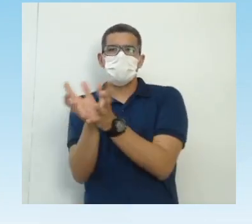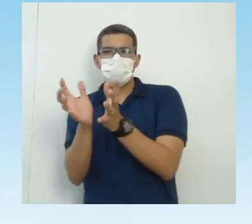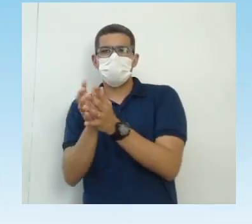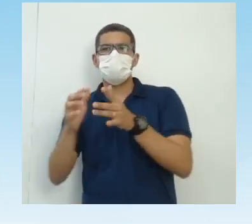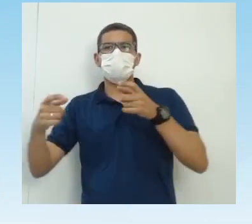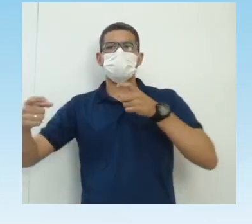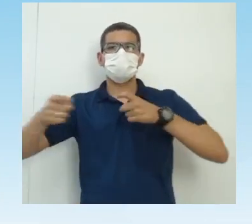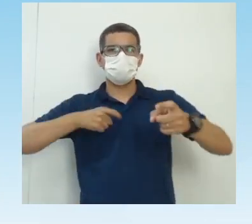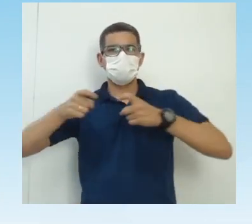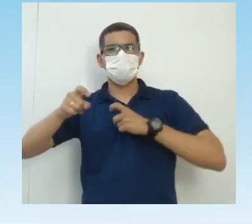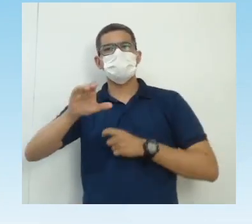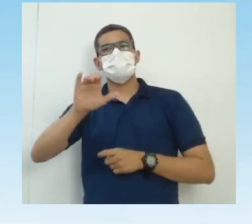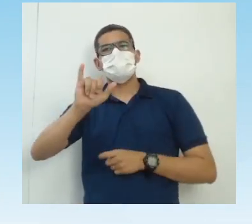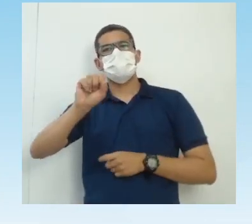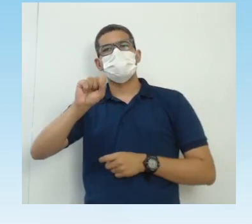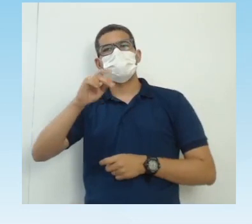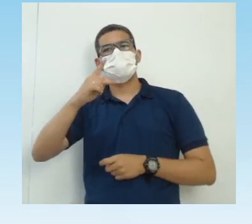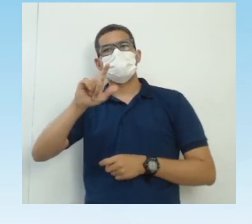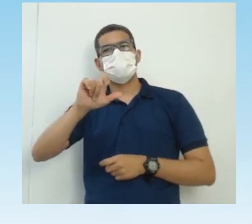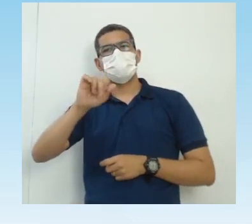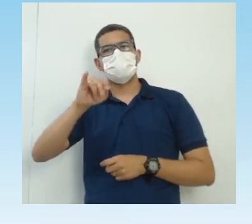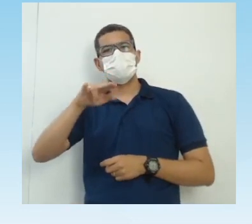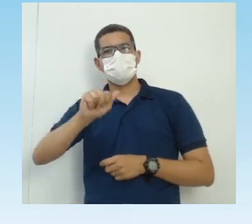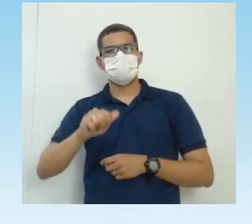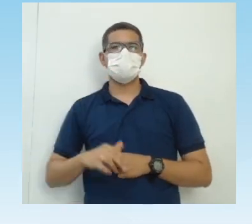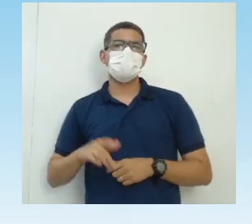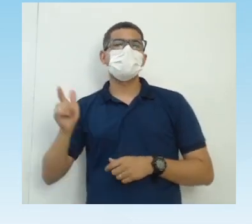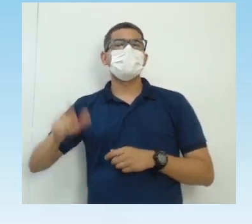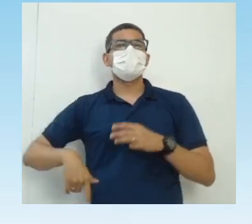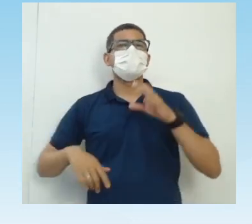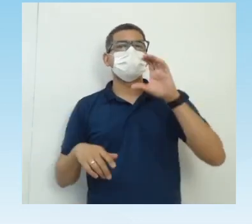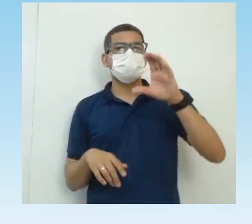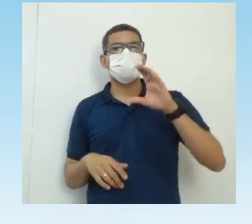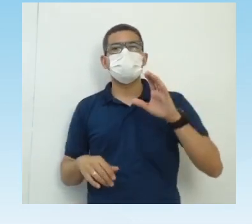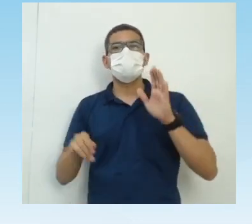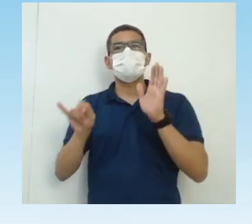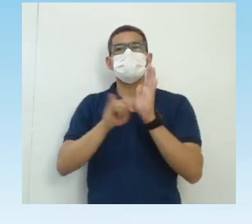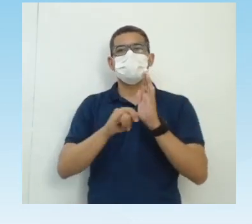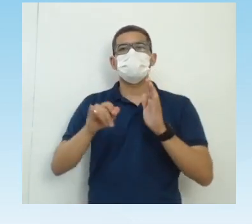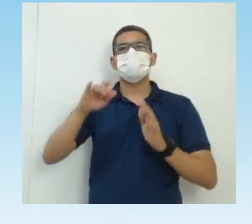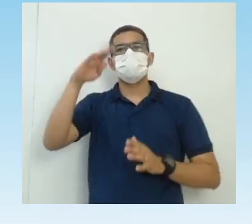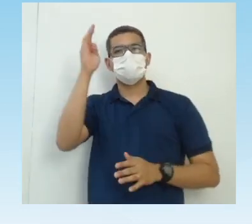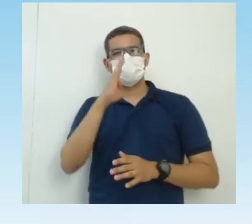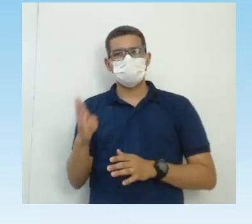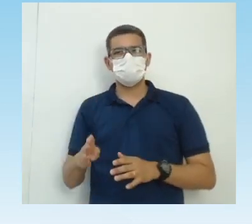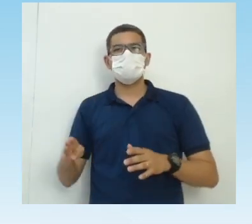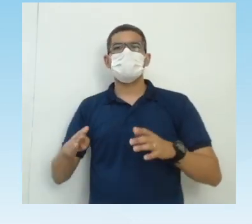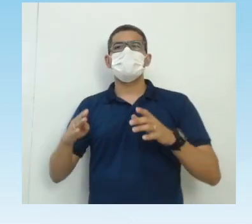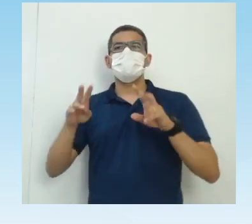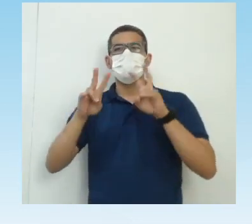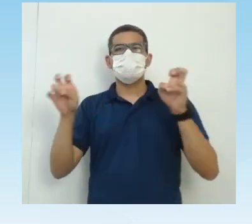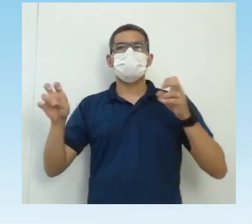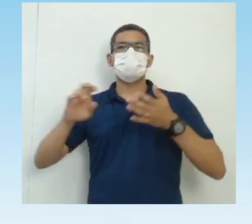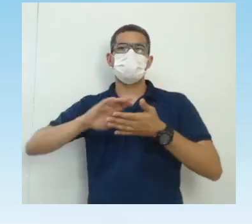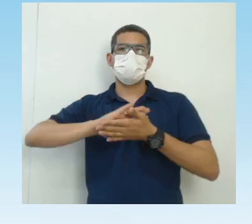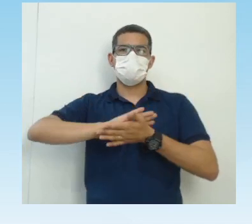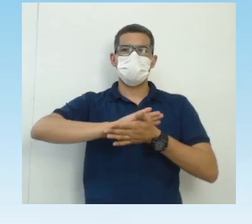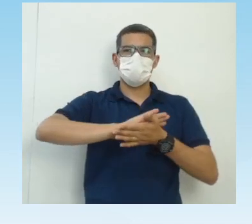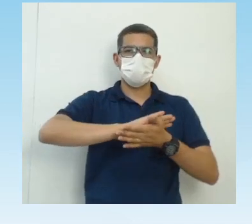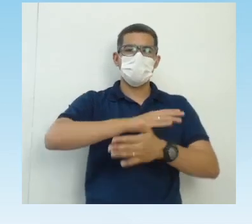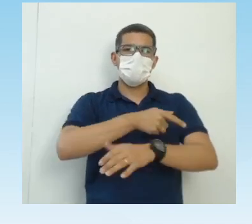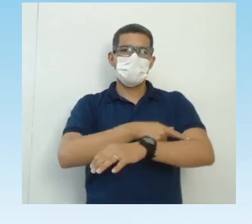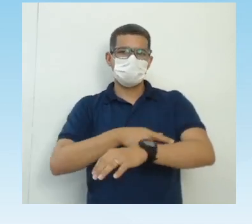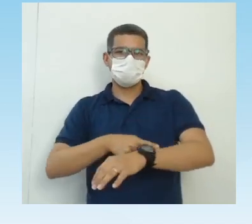Guerra da Cisplatina. C, a identidade nacional e a questão racial. D. A luta de classes e urbanização de